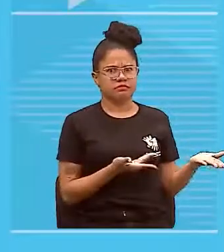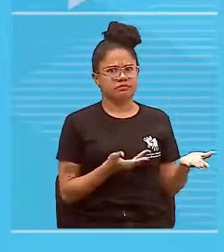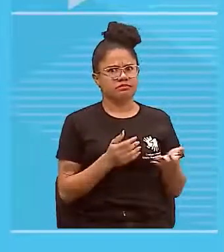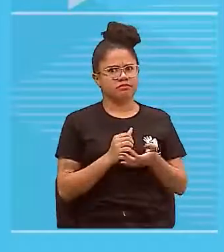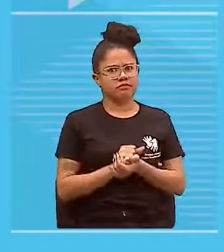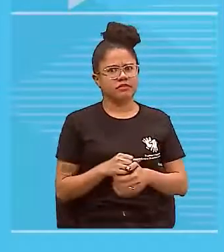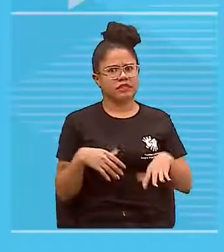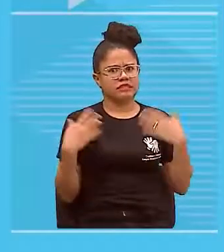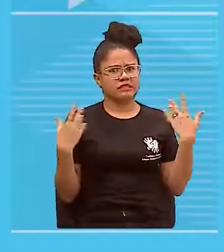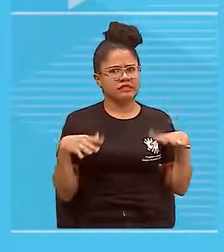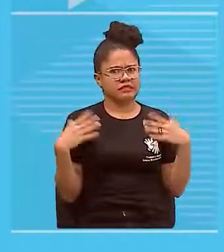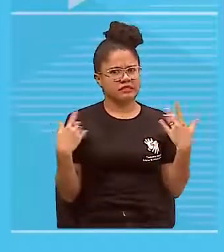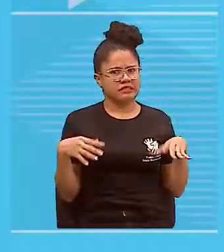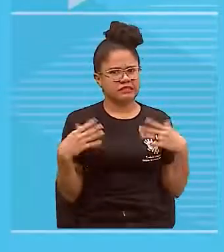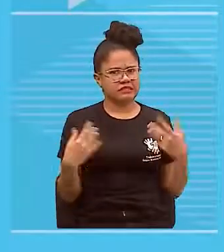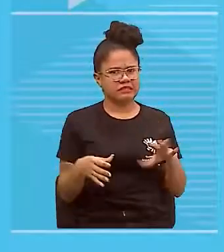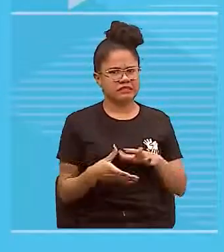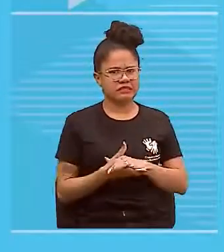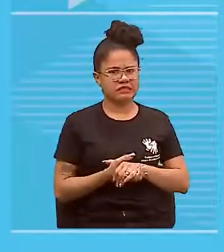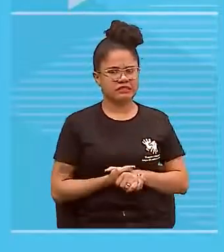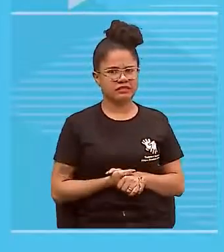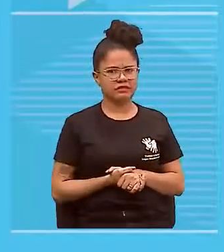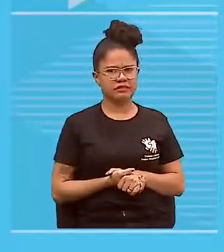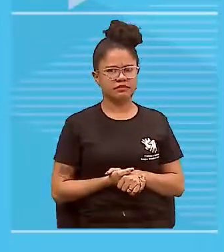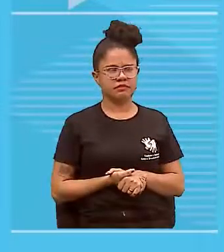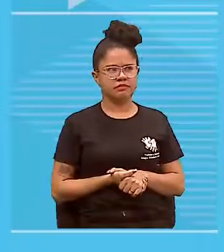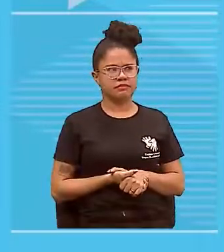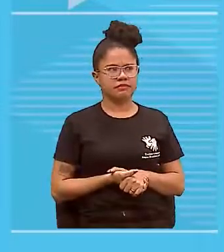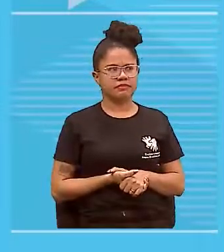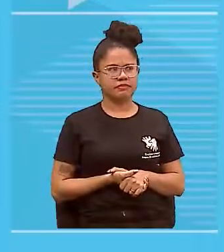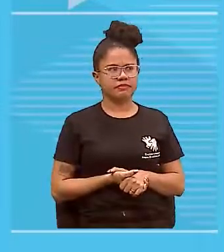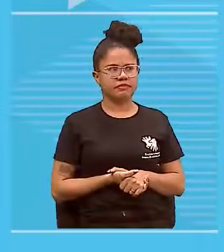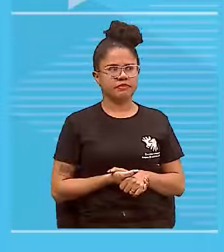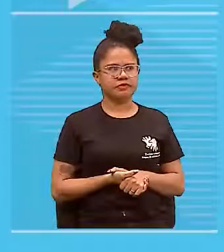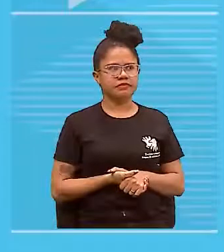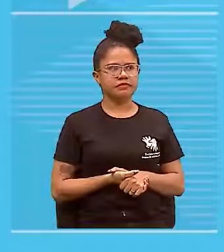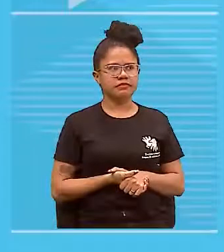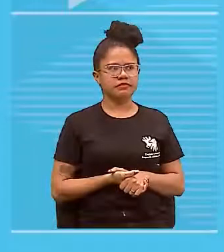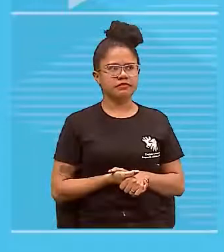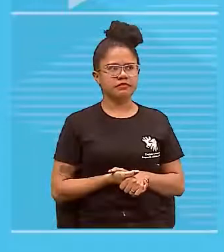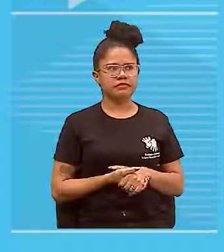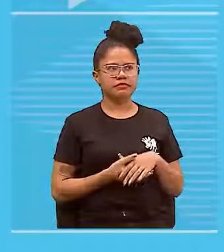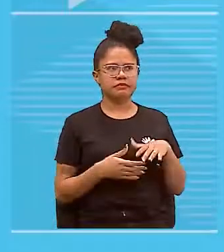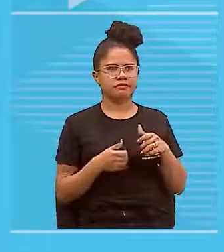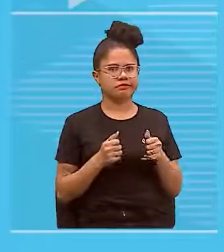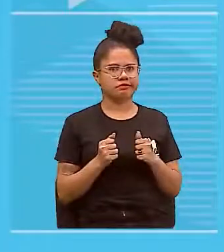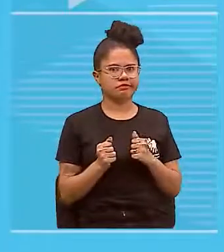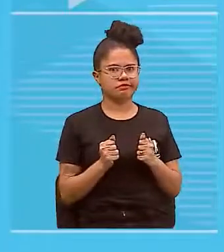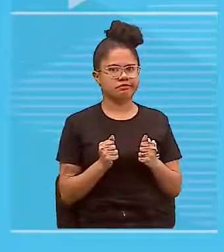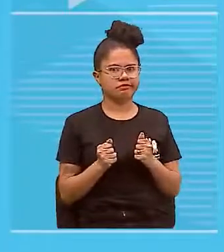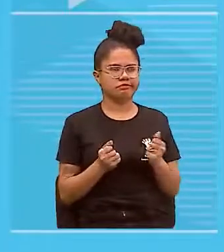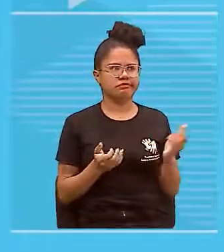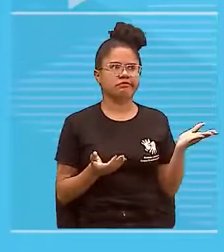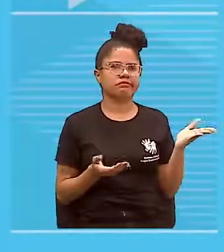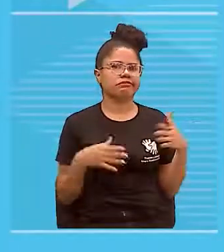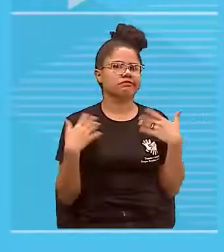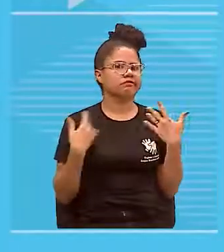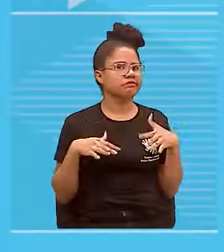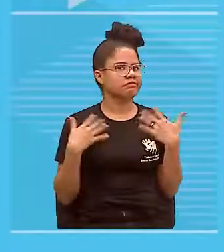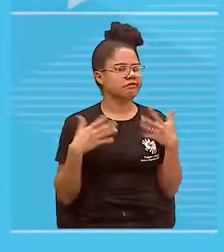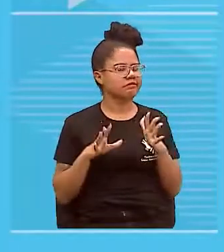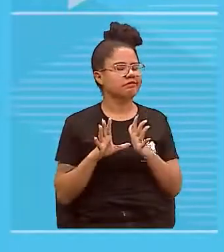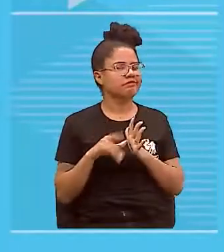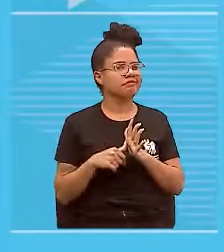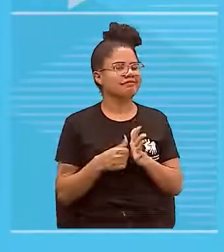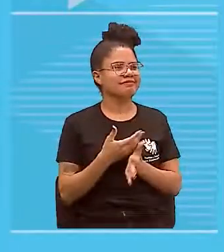de alta precisão monitorais por satélite Rapaz esse Ladrão aí